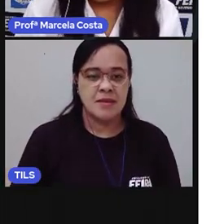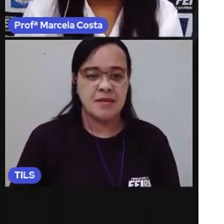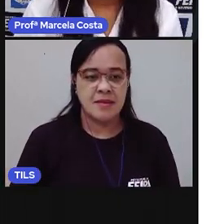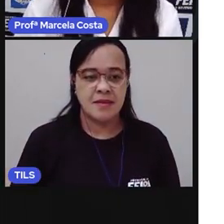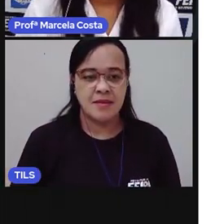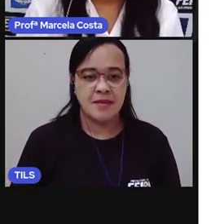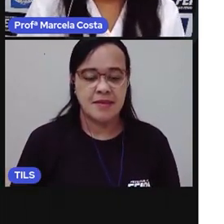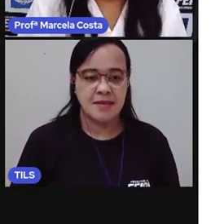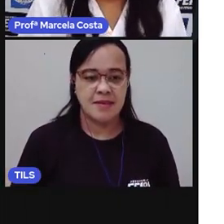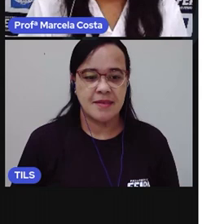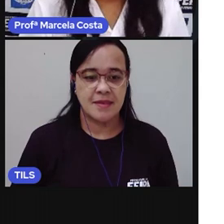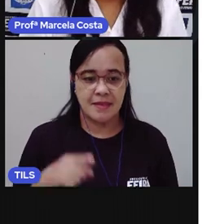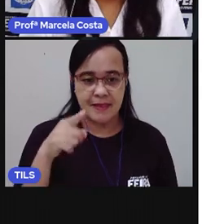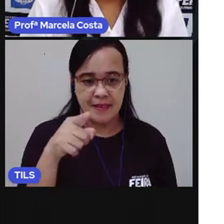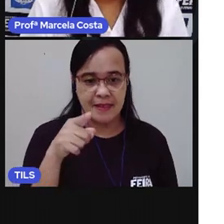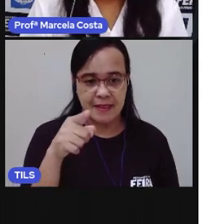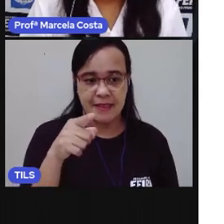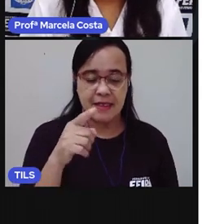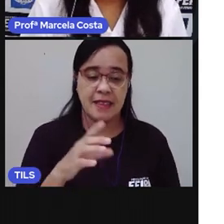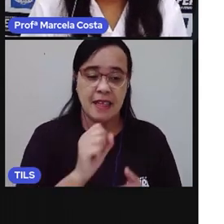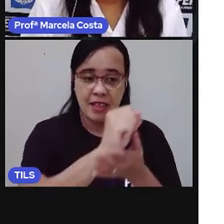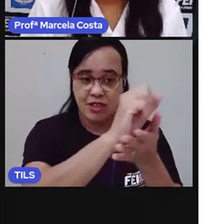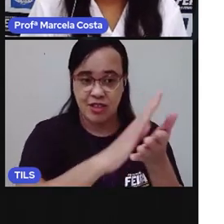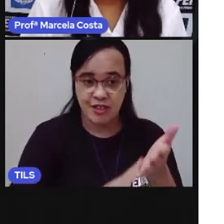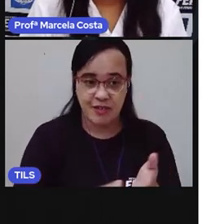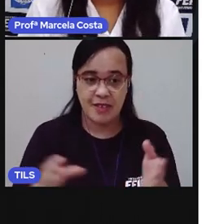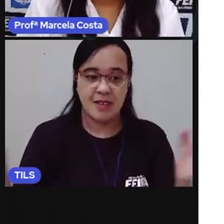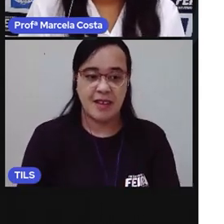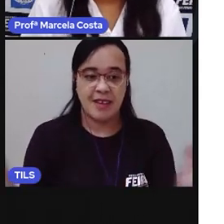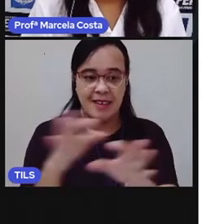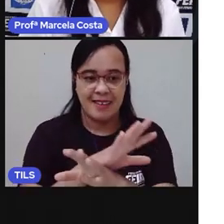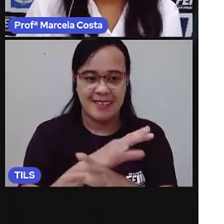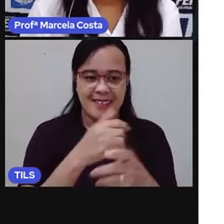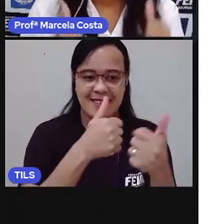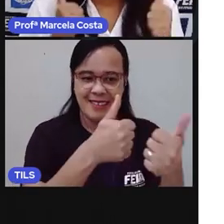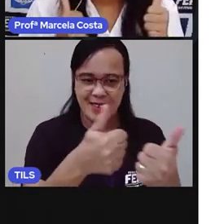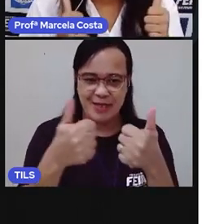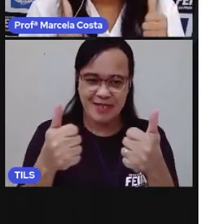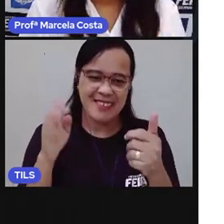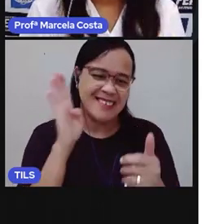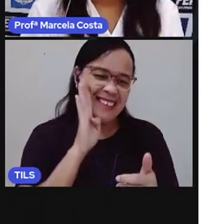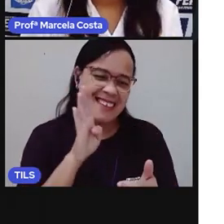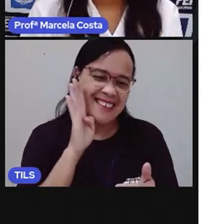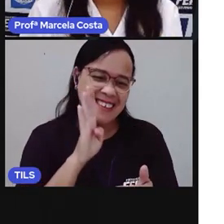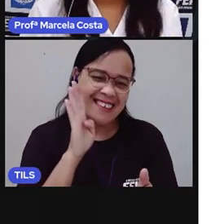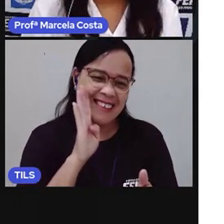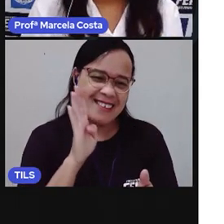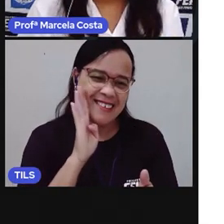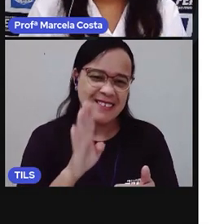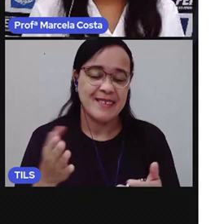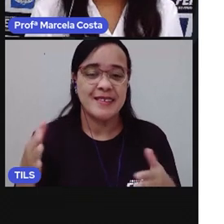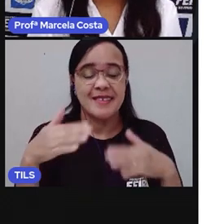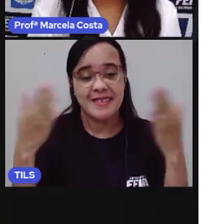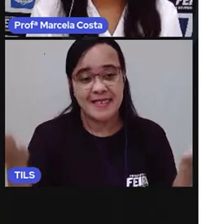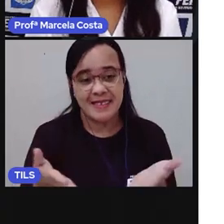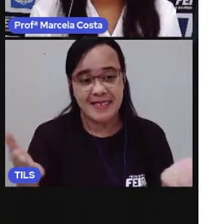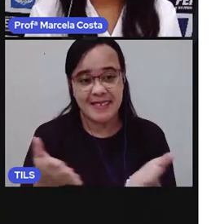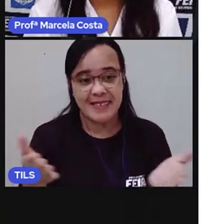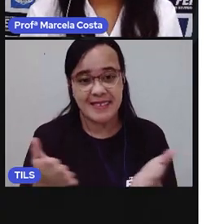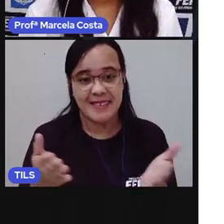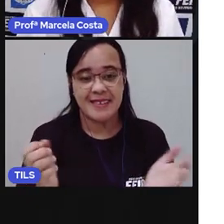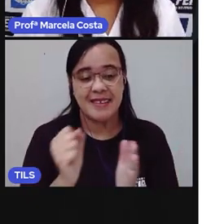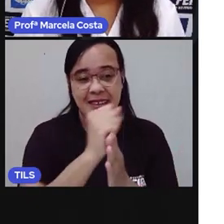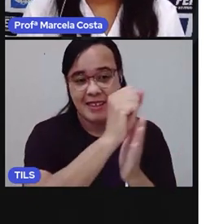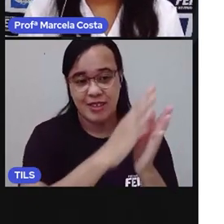e concluímos essa atividade tudo bem legal agora vamos